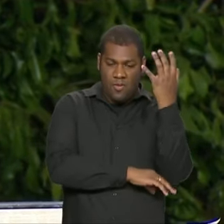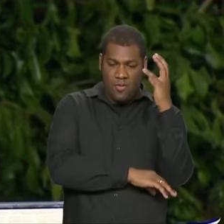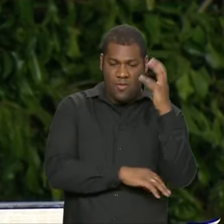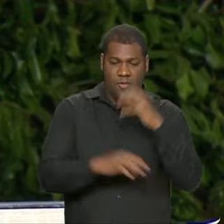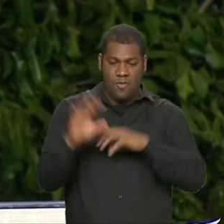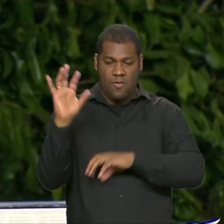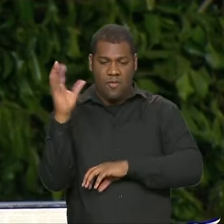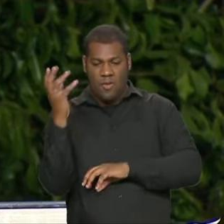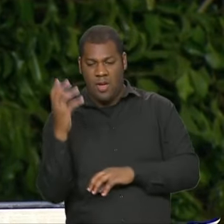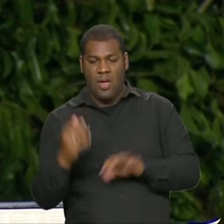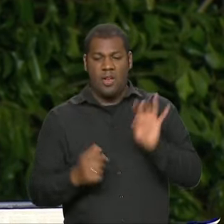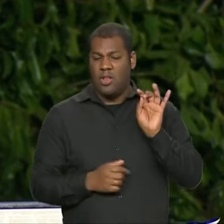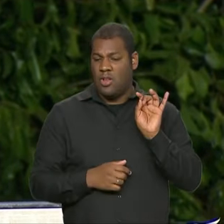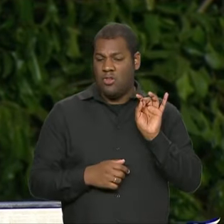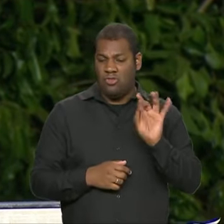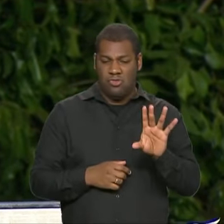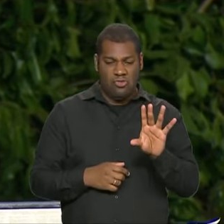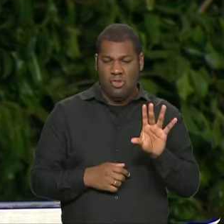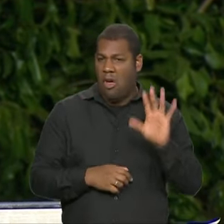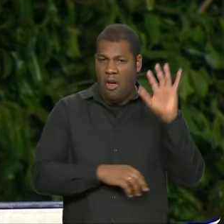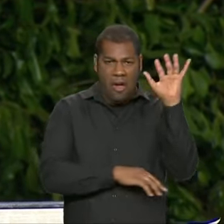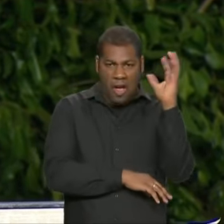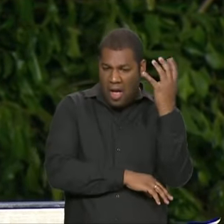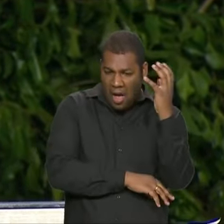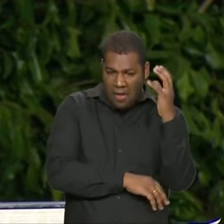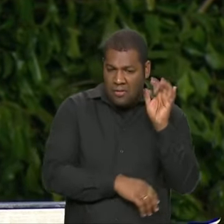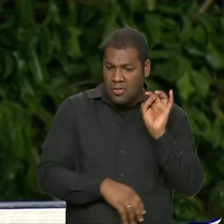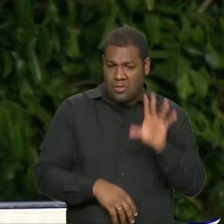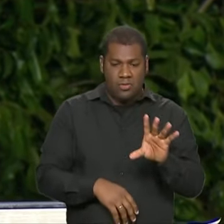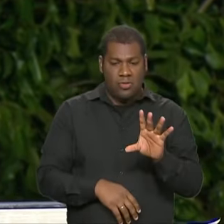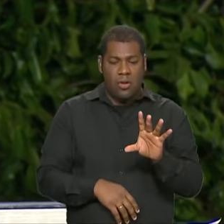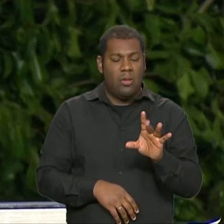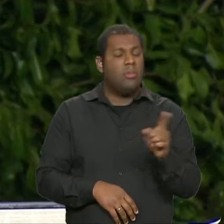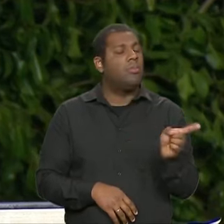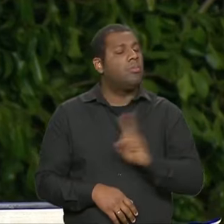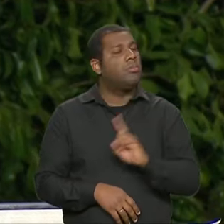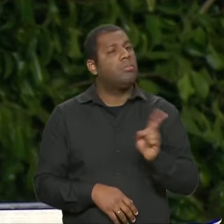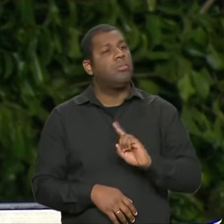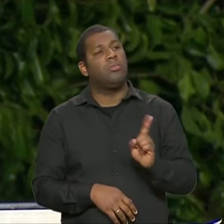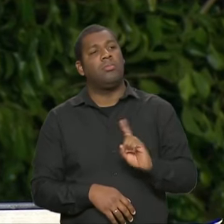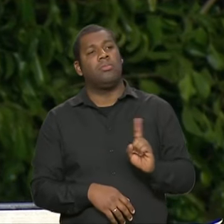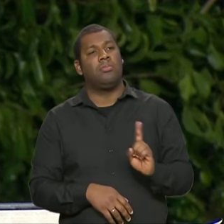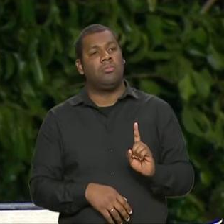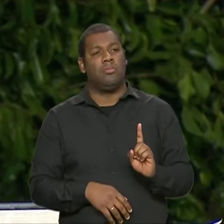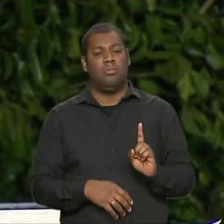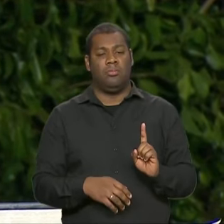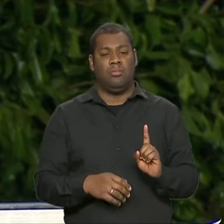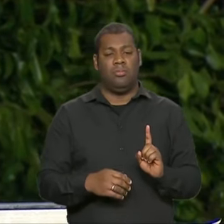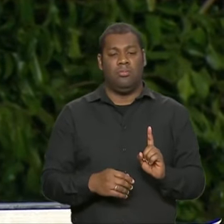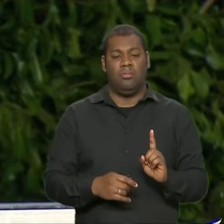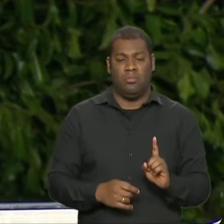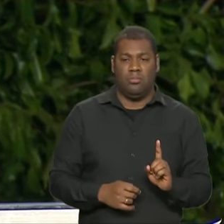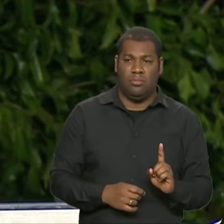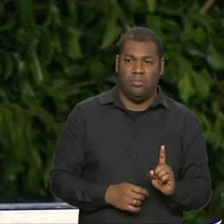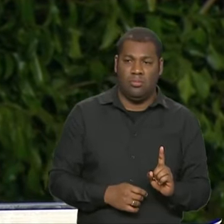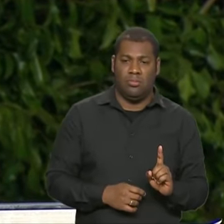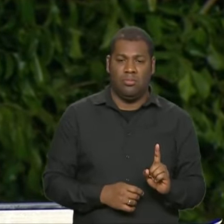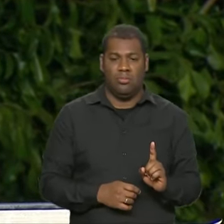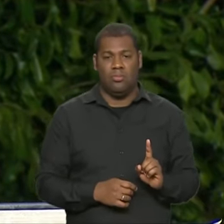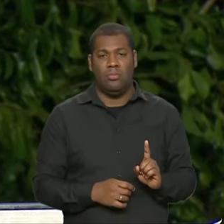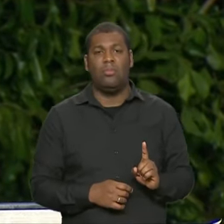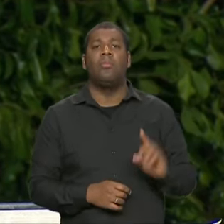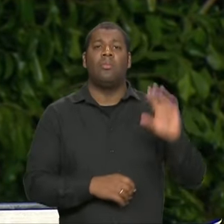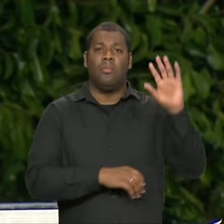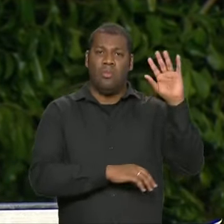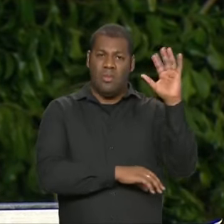tropicais são somente uma aglomeração de árvores e um repositório pacífico ou uma reserva de carbono.